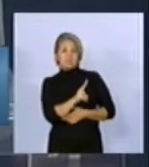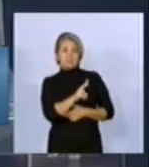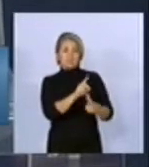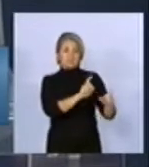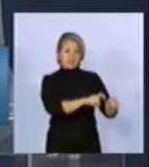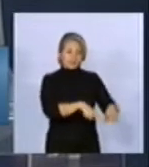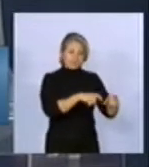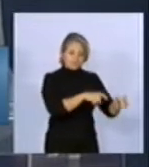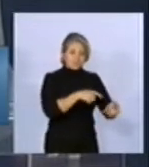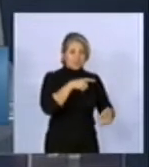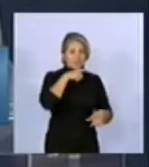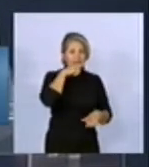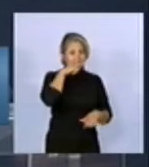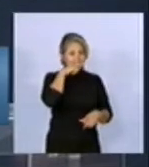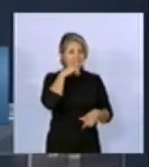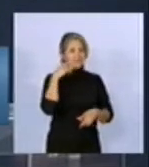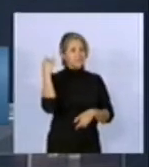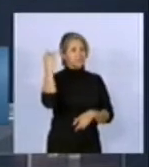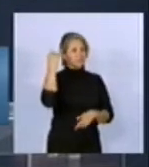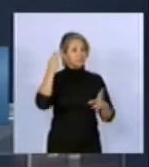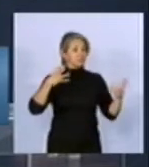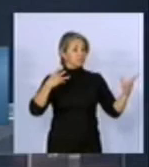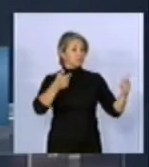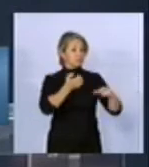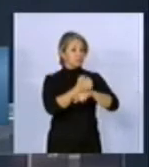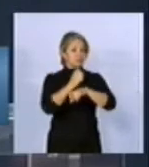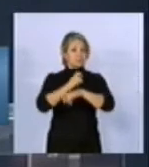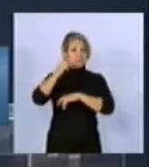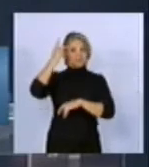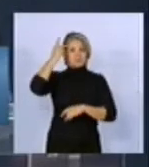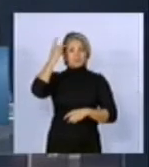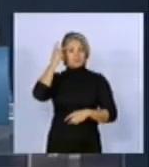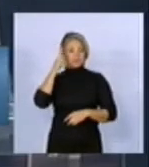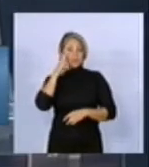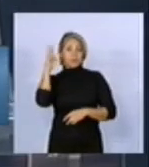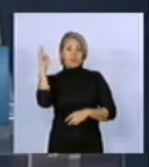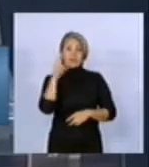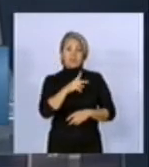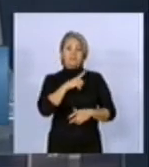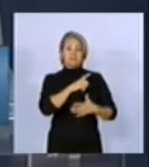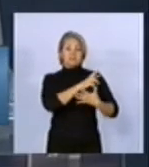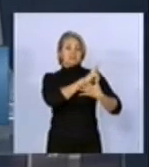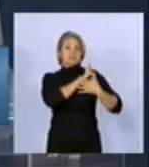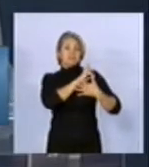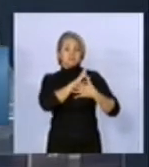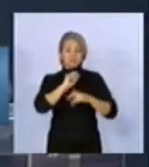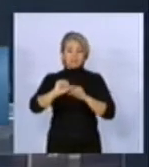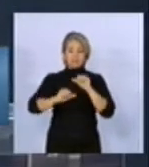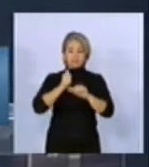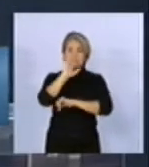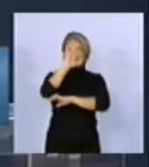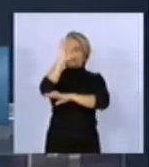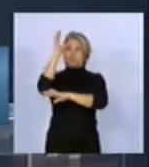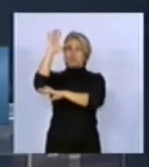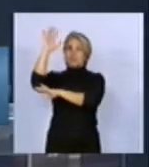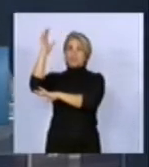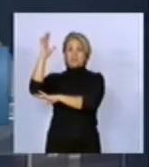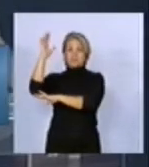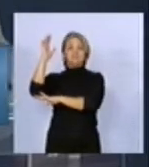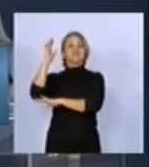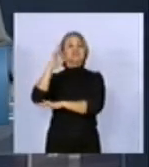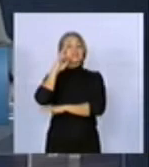atividade Canavieira muito importante o estado de São Paulo olhar com responsabilidade as mudanças climáticas e